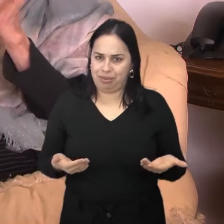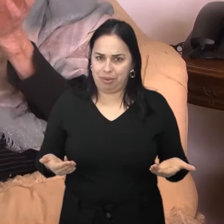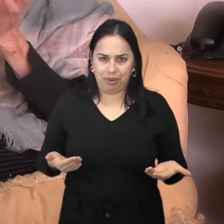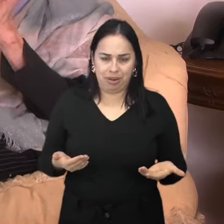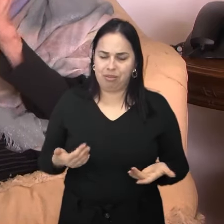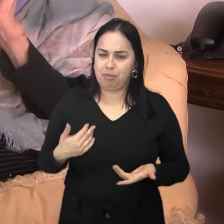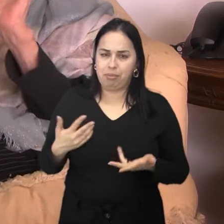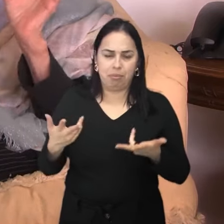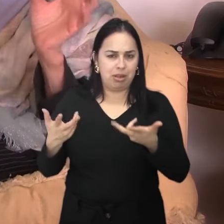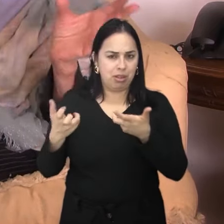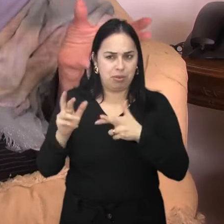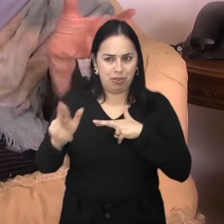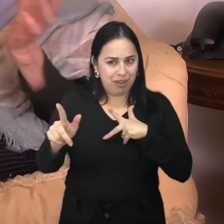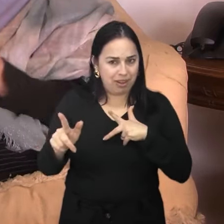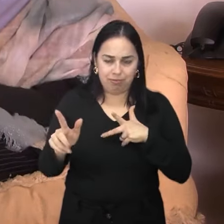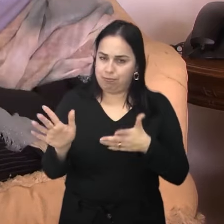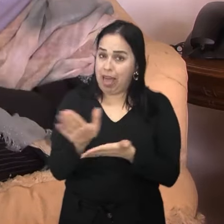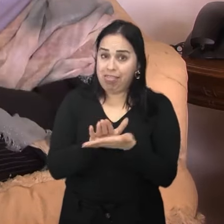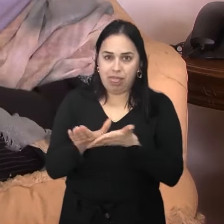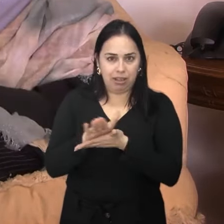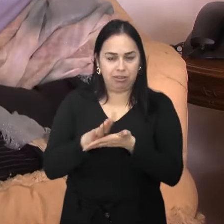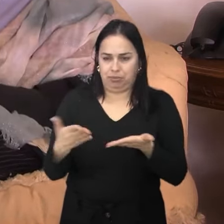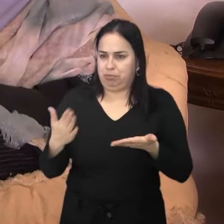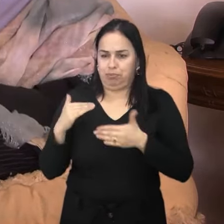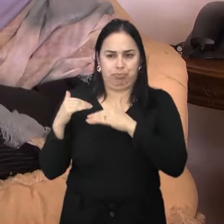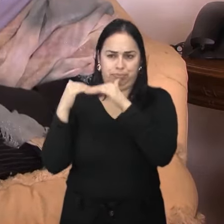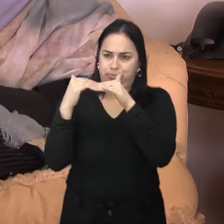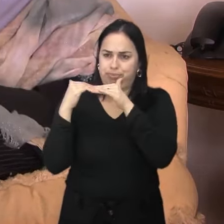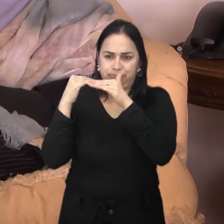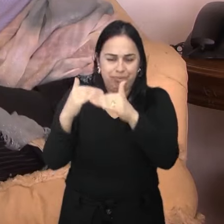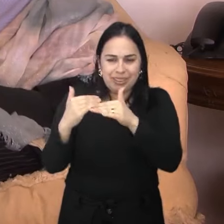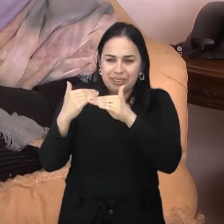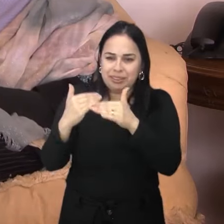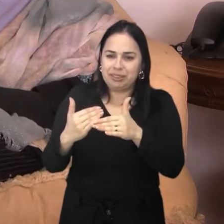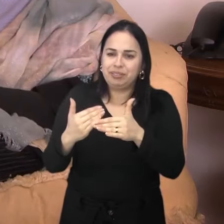não vejo diferença nenhuma na fala. E